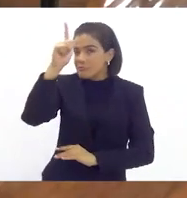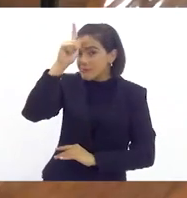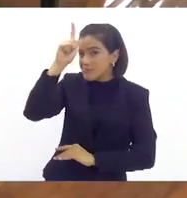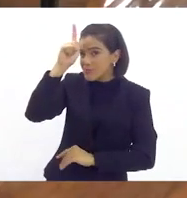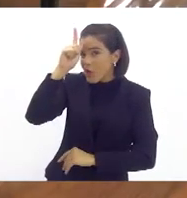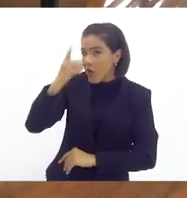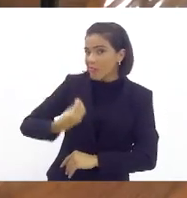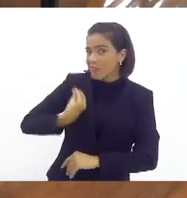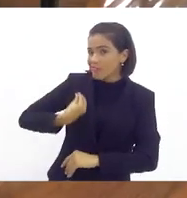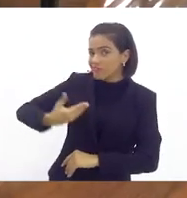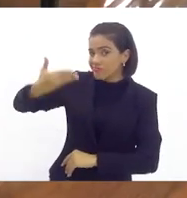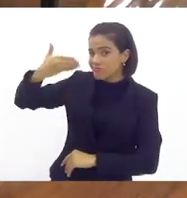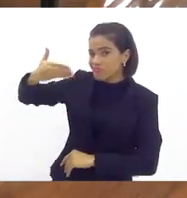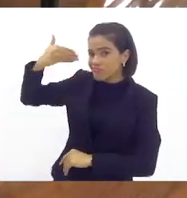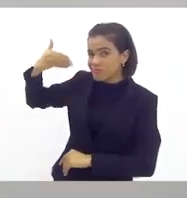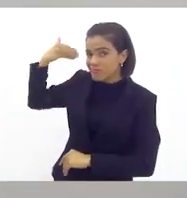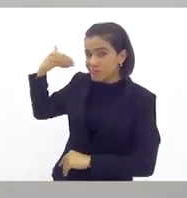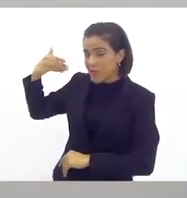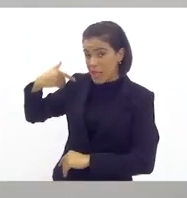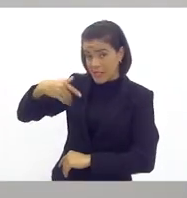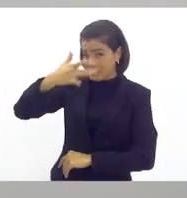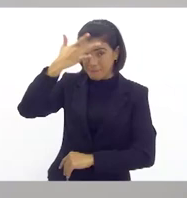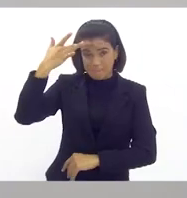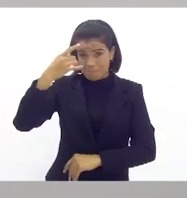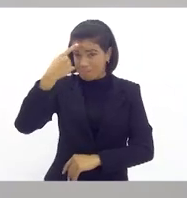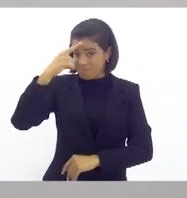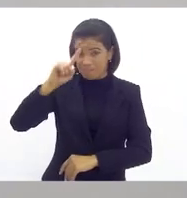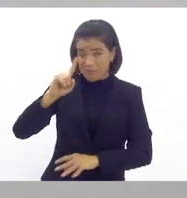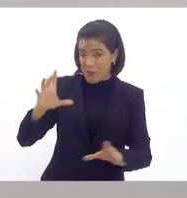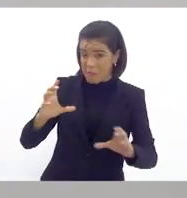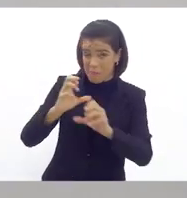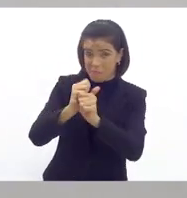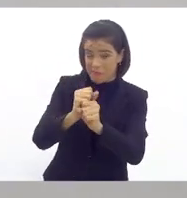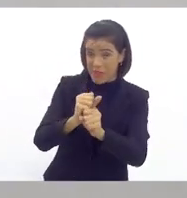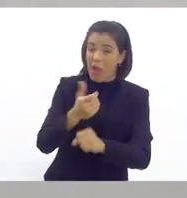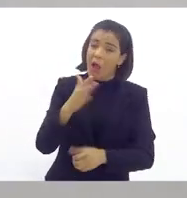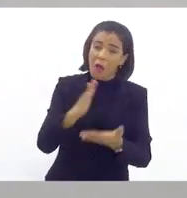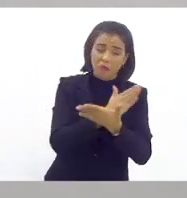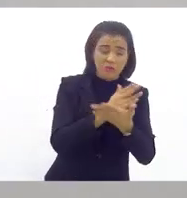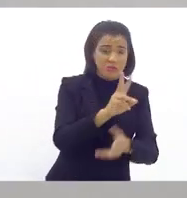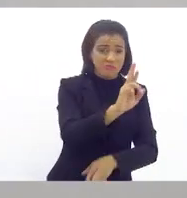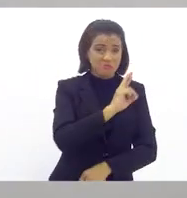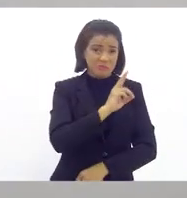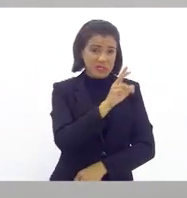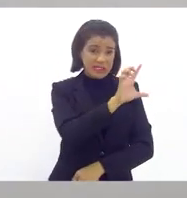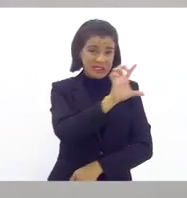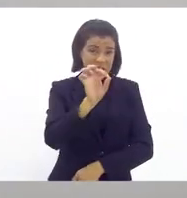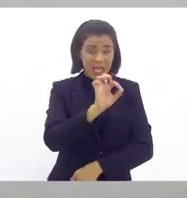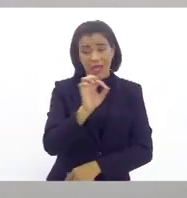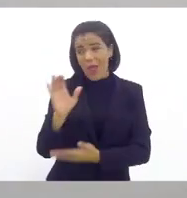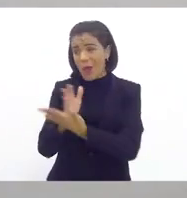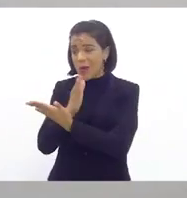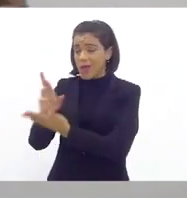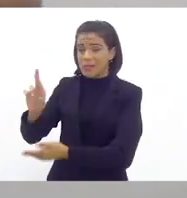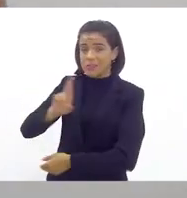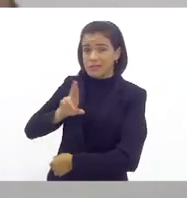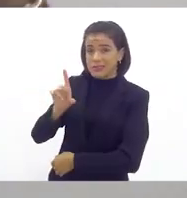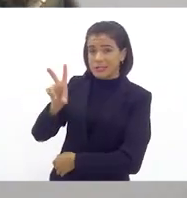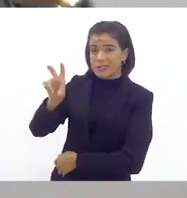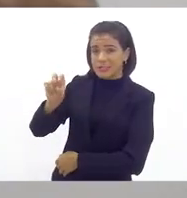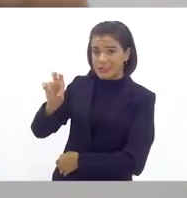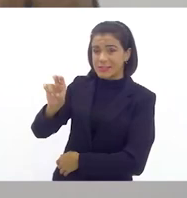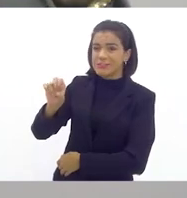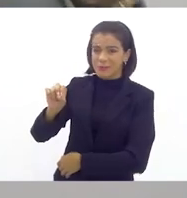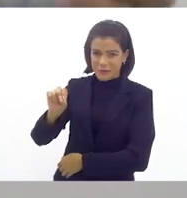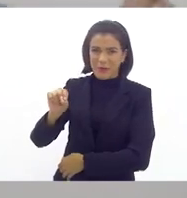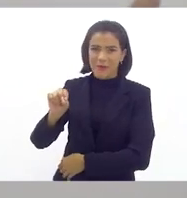não sabem, muitas das vezes, o número. Algumas falam 100, outras falam 50. E se surpreendem quando a gente tem levantamentos